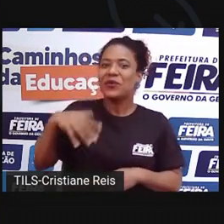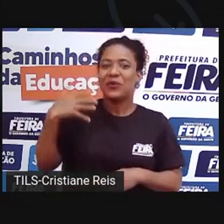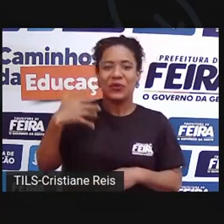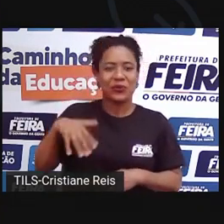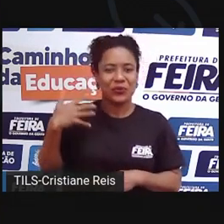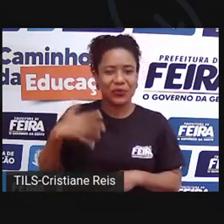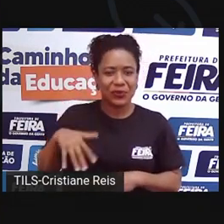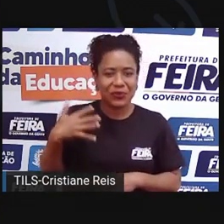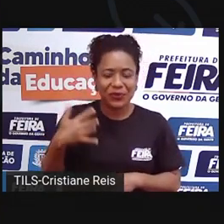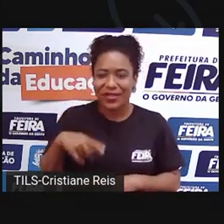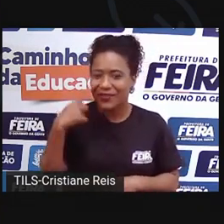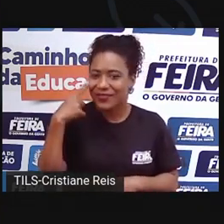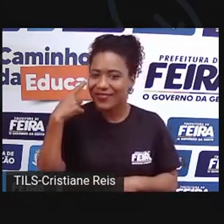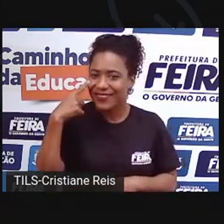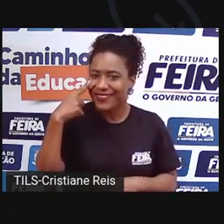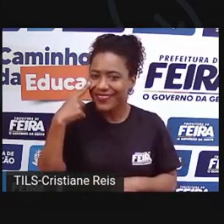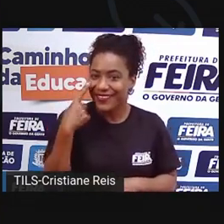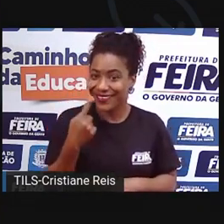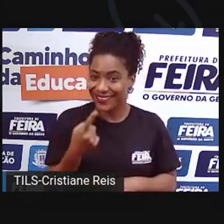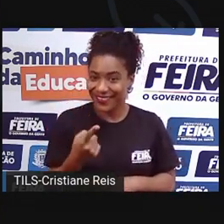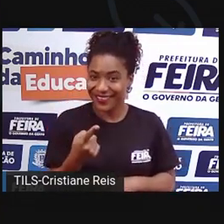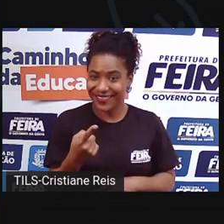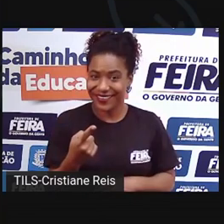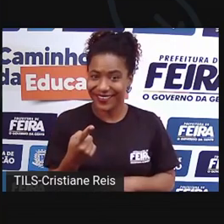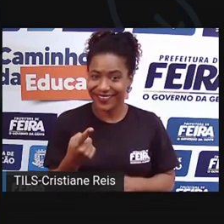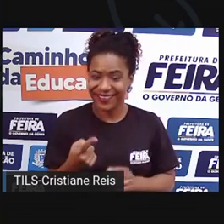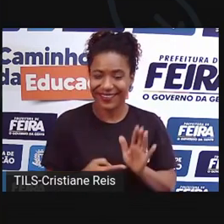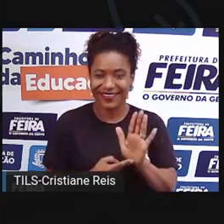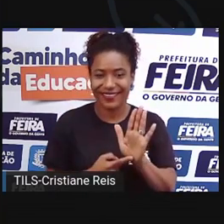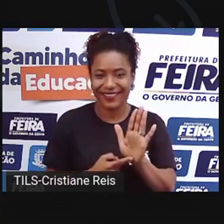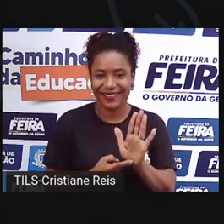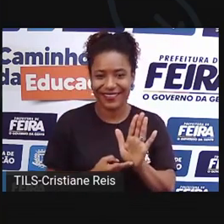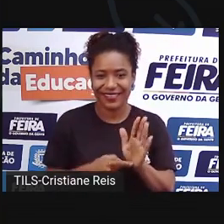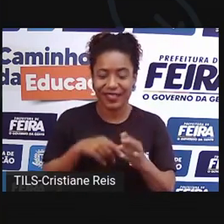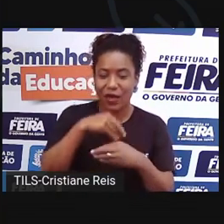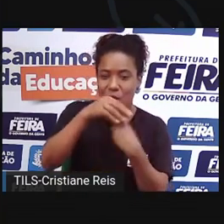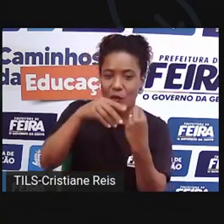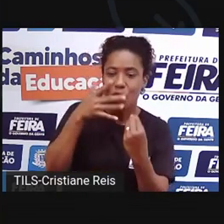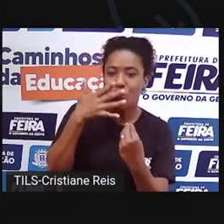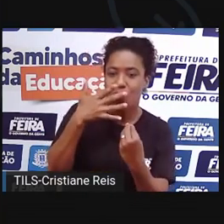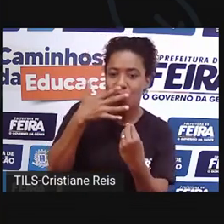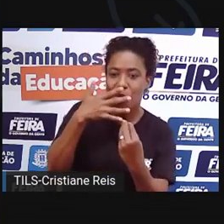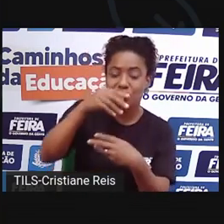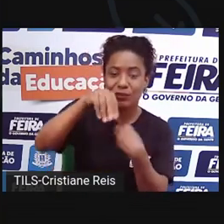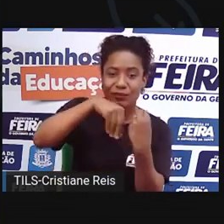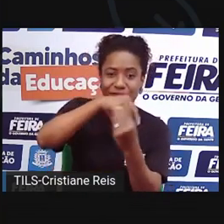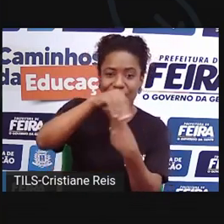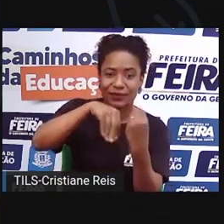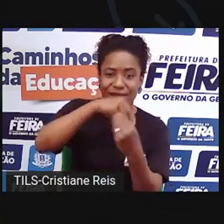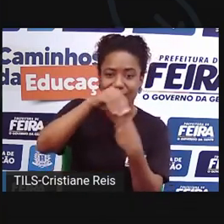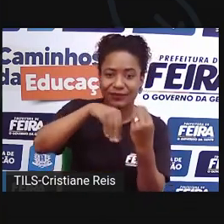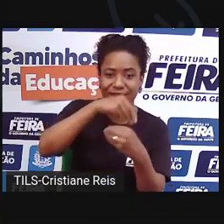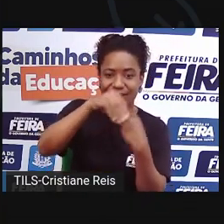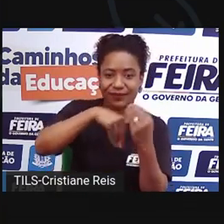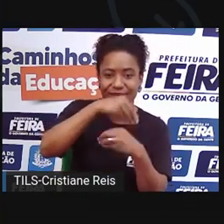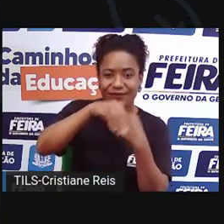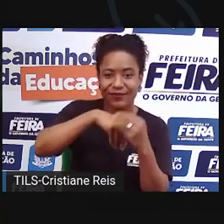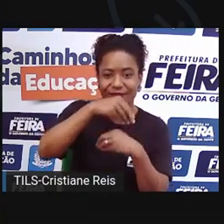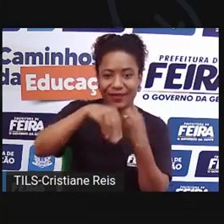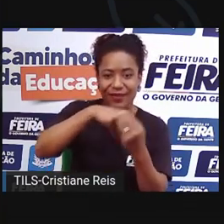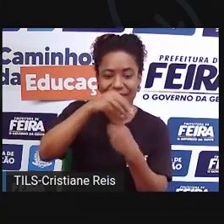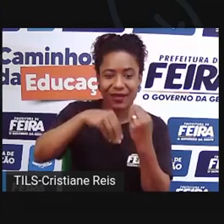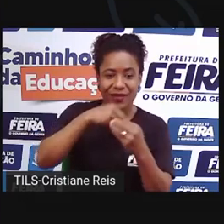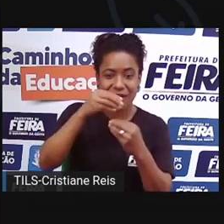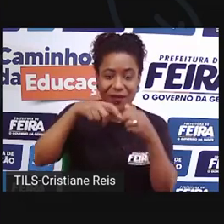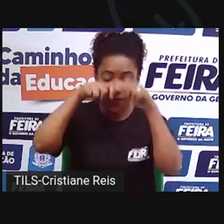Nossa! Olha só como que ficou. As cores vão se misturando e o cabelo vai se